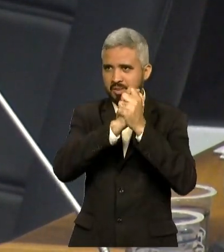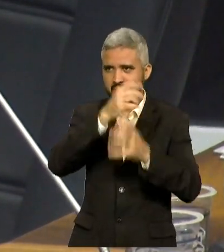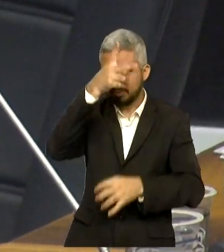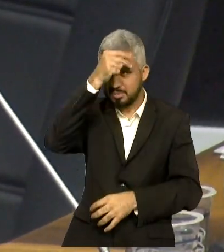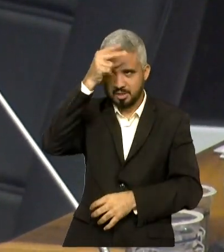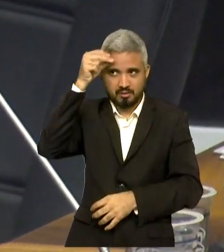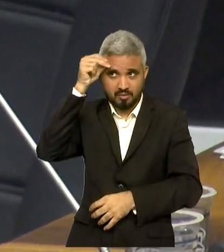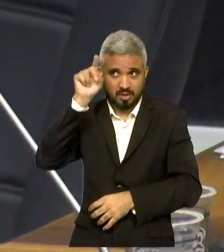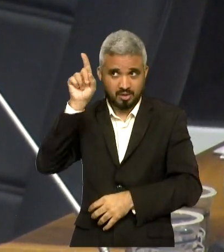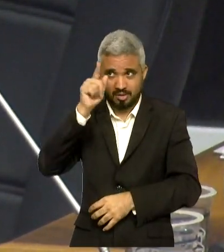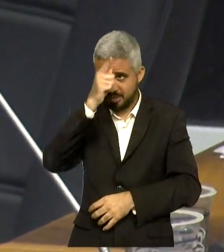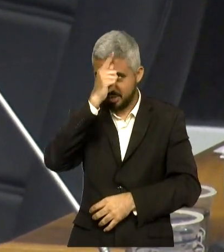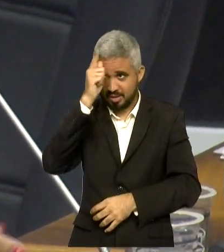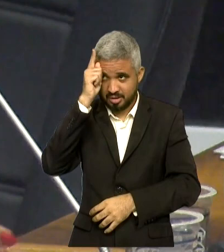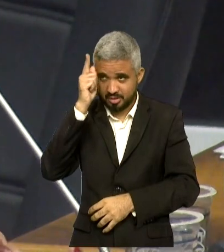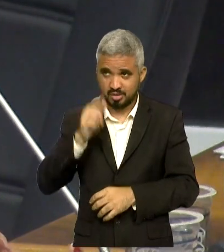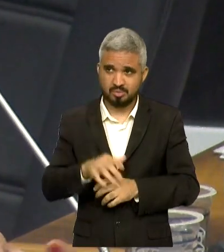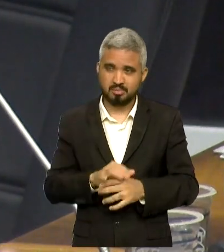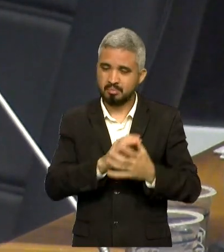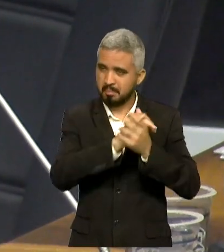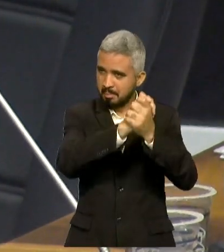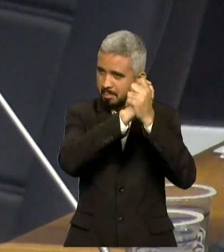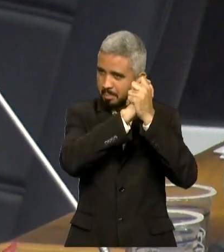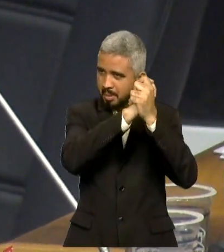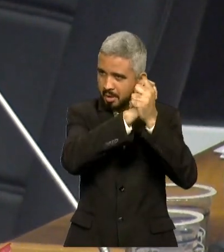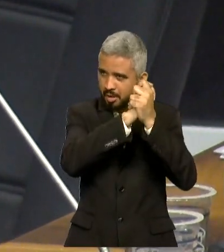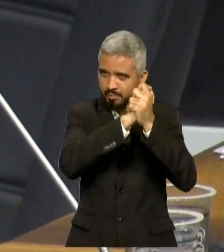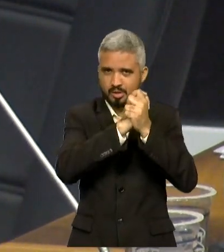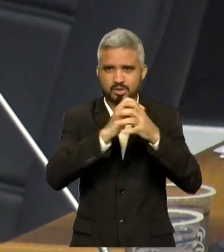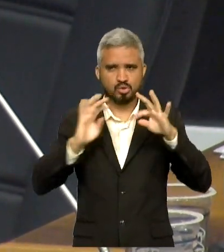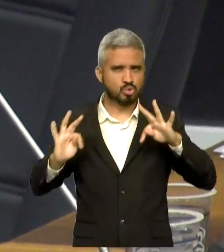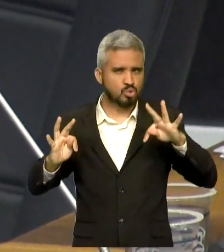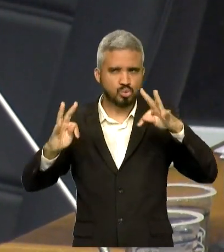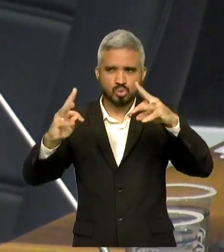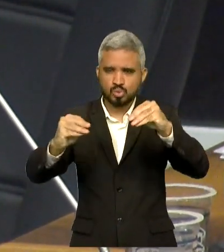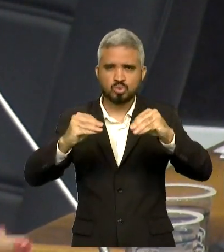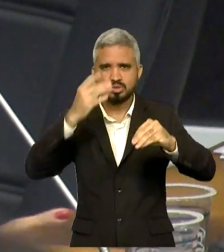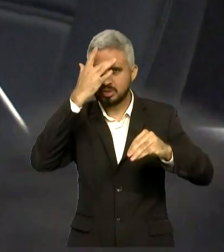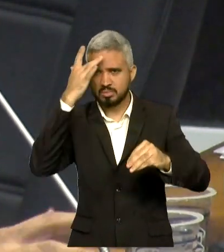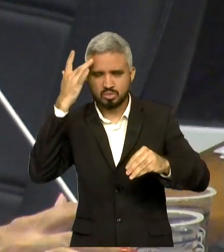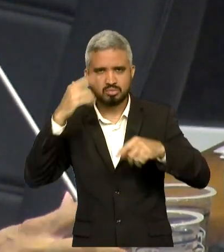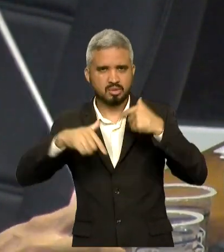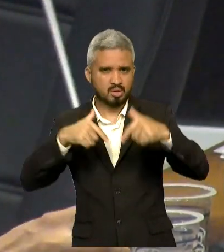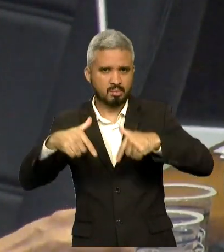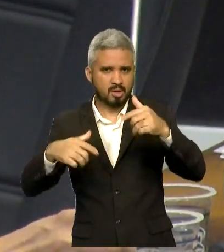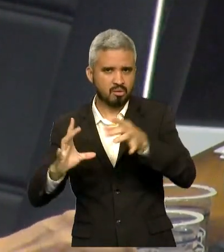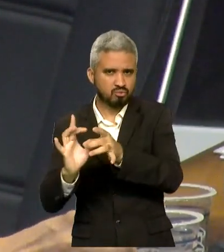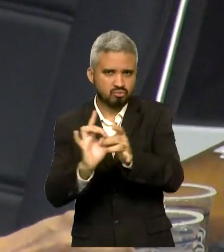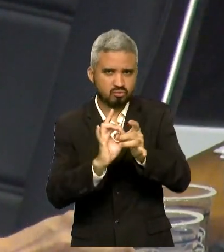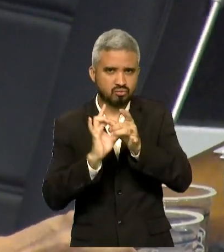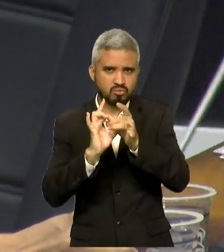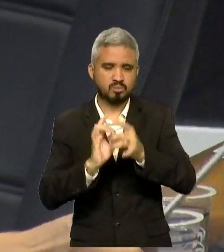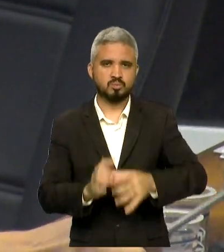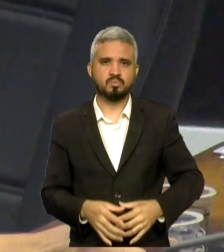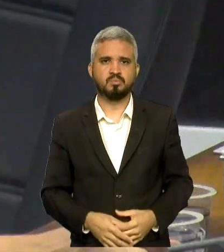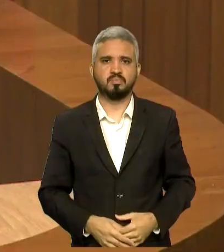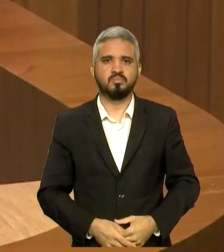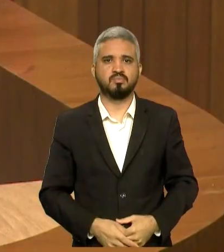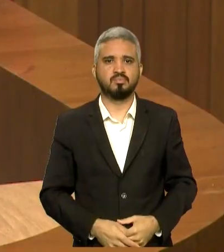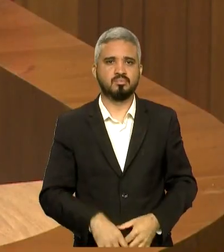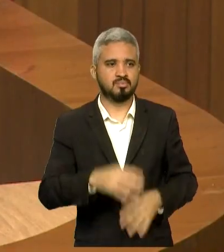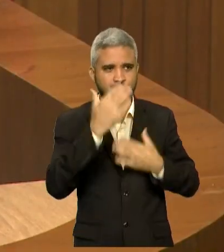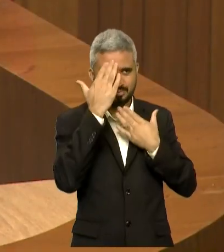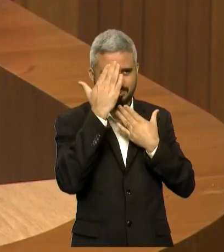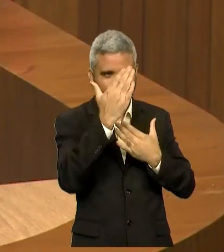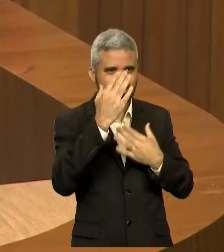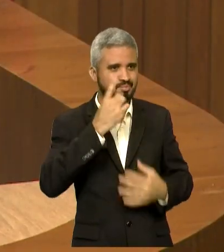parabéns a todos os envolvidos nessa importante iniciativa. Eu agradeço, deputado Daniel, e tenho certeza que Vossa